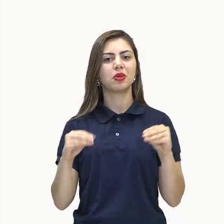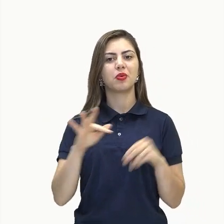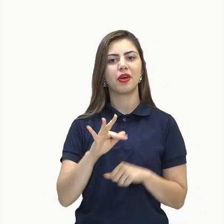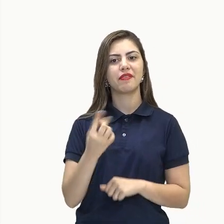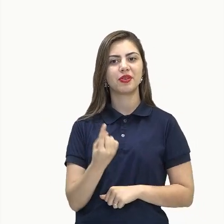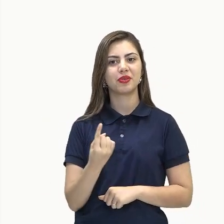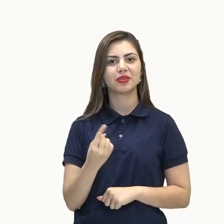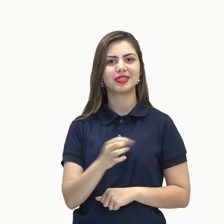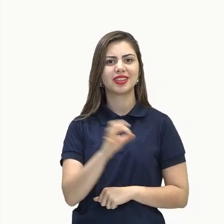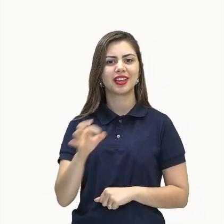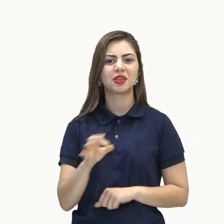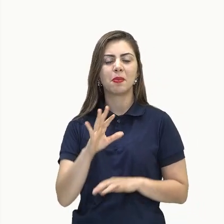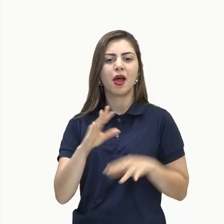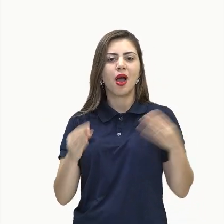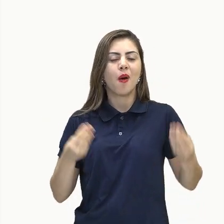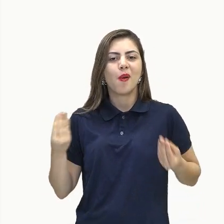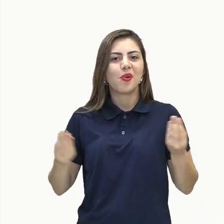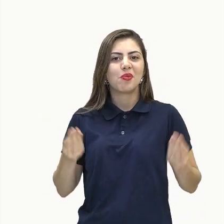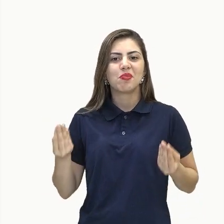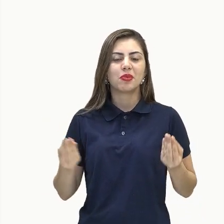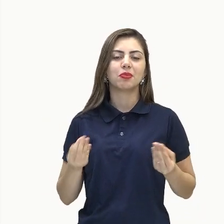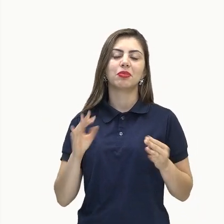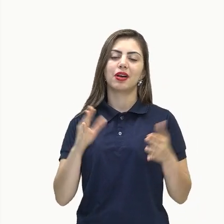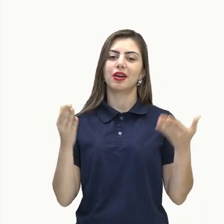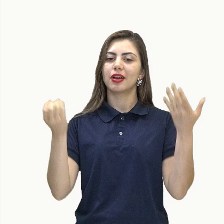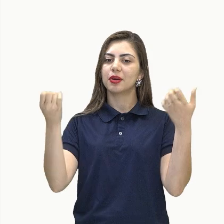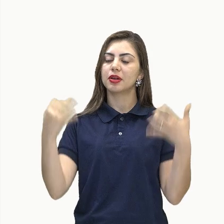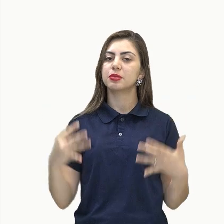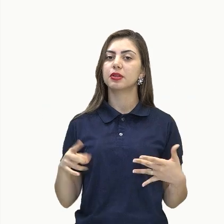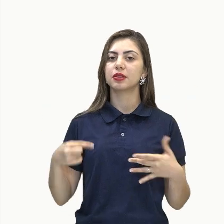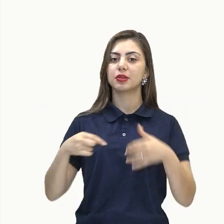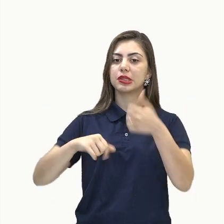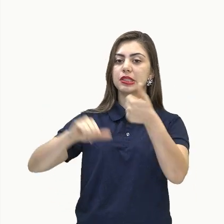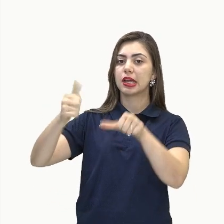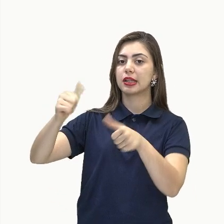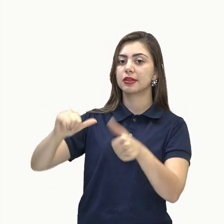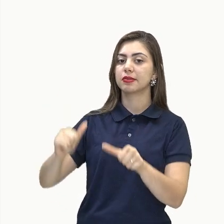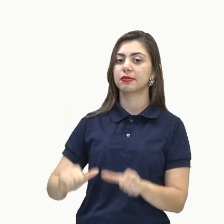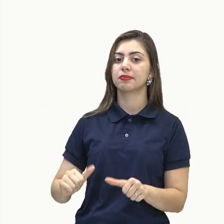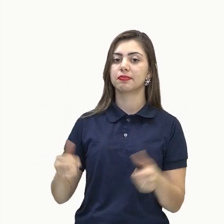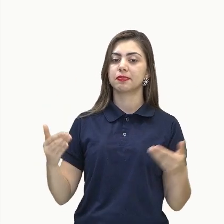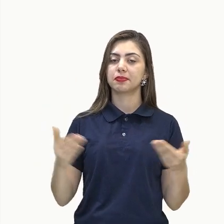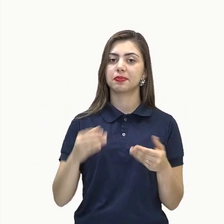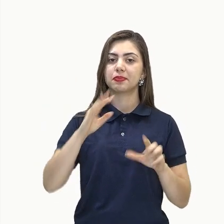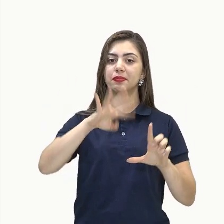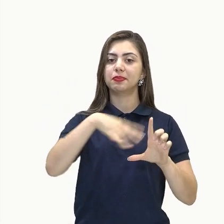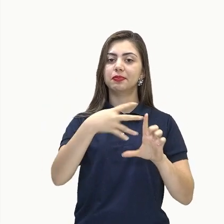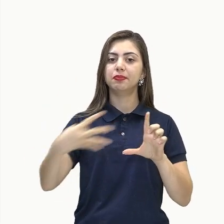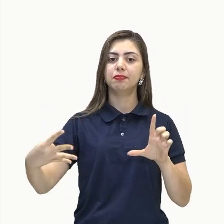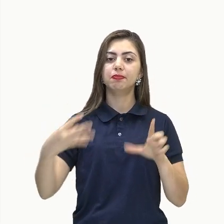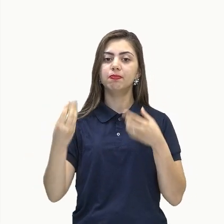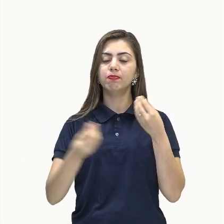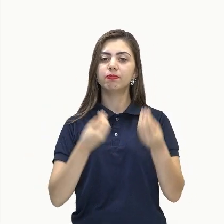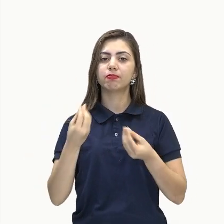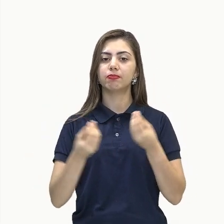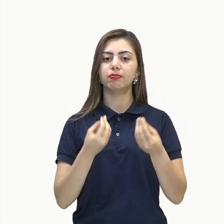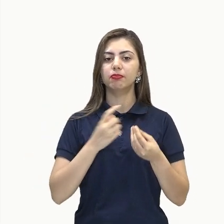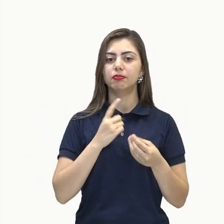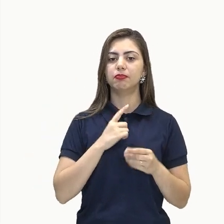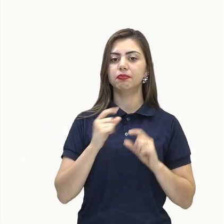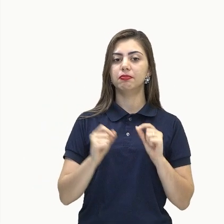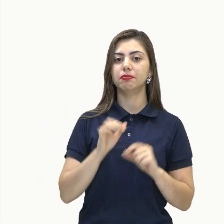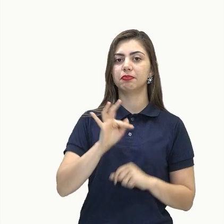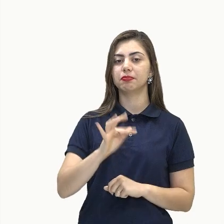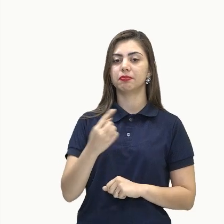F1. Como que isso aconteceu? Vamos entender analisando um quadro de Punnett sobre esse cruzamento, né, da geração